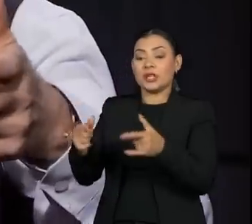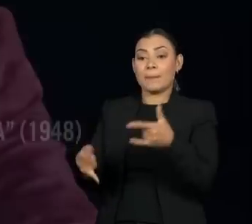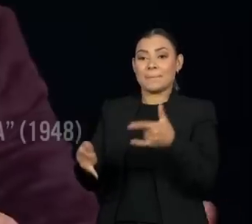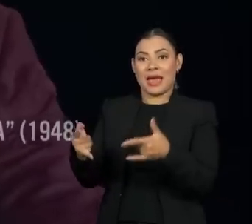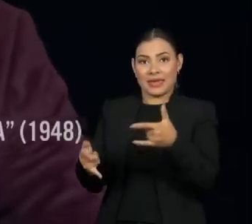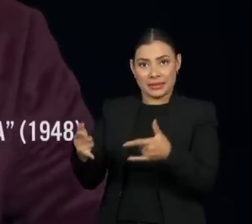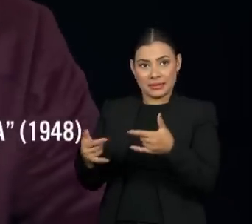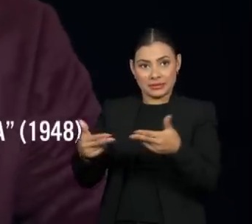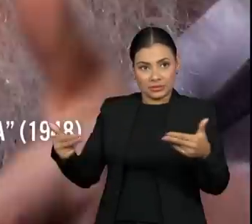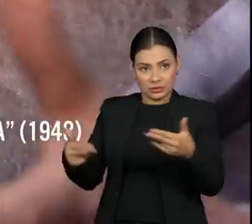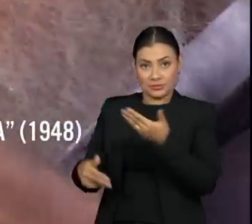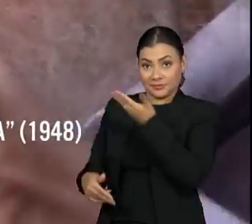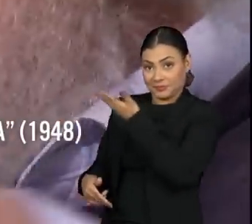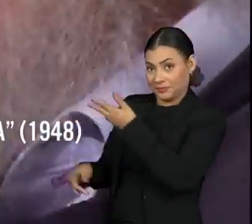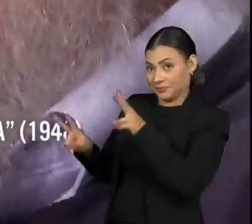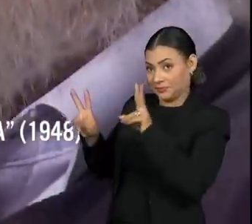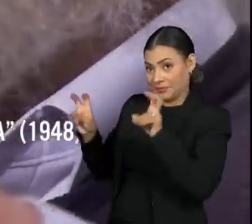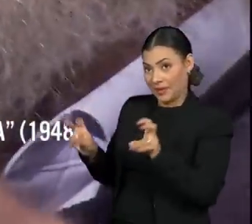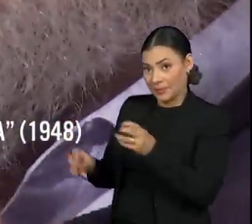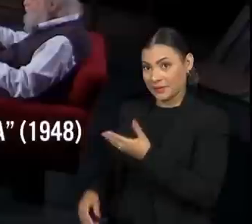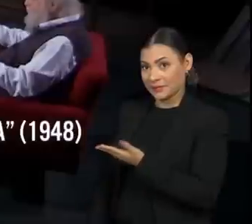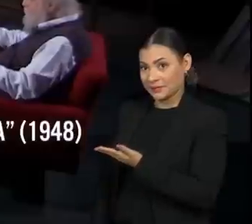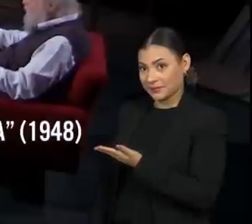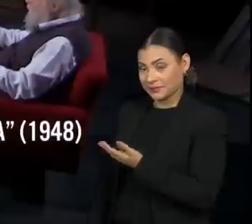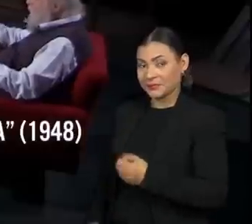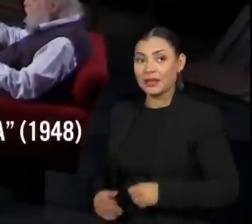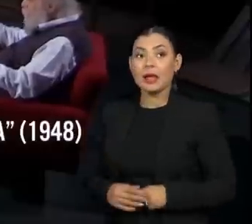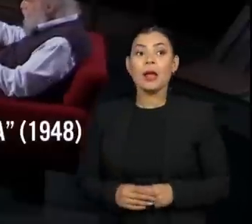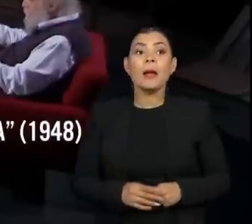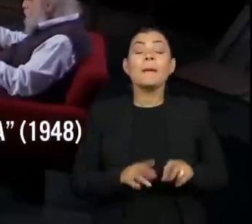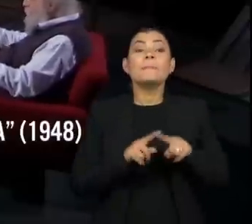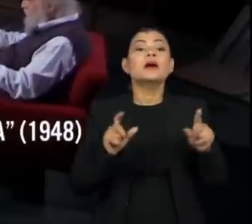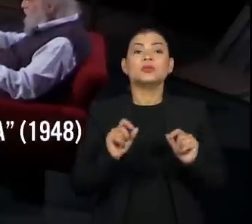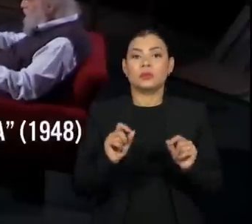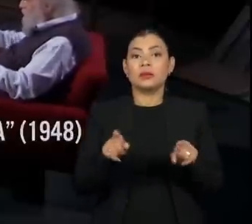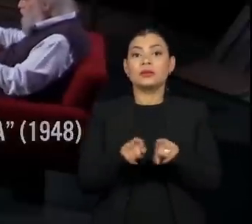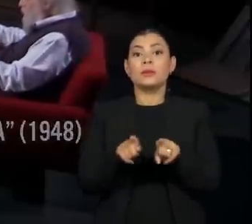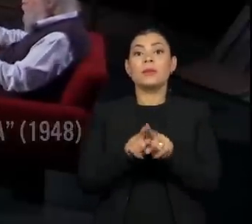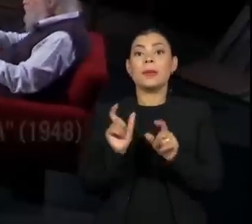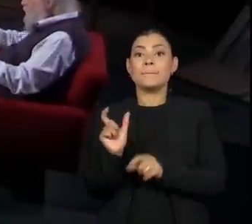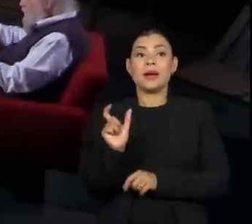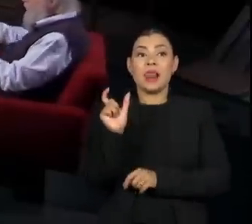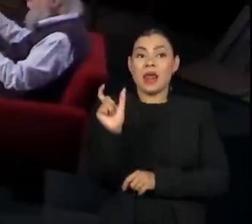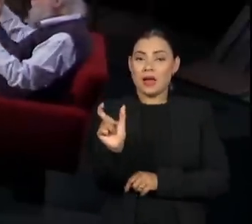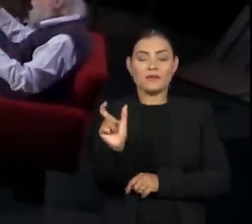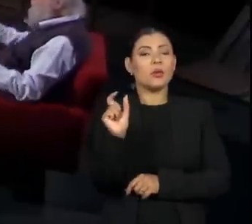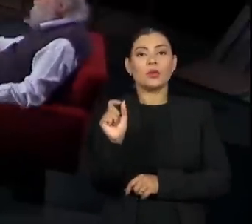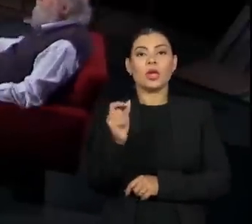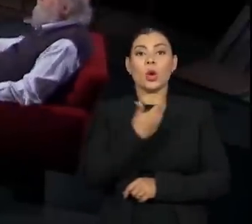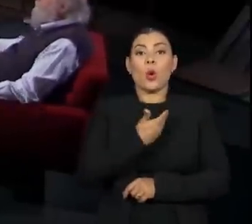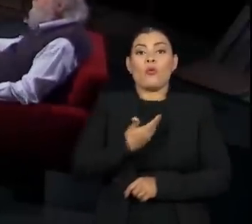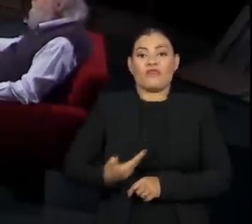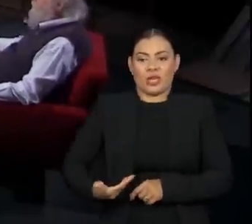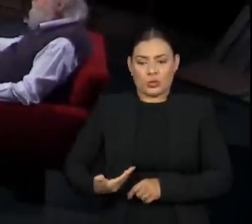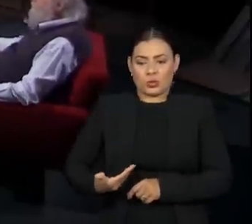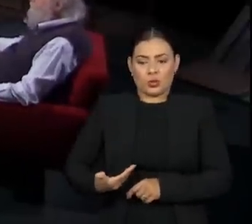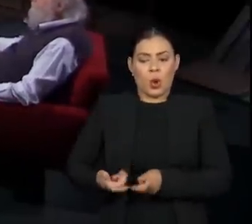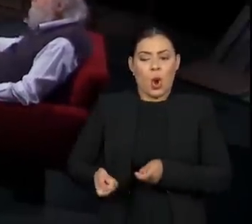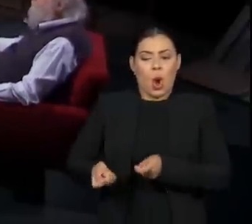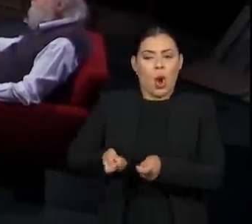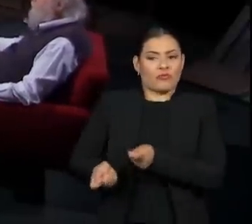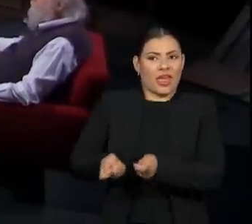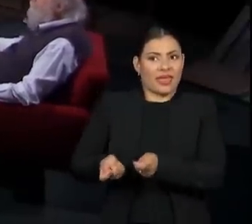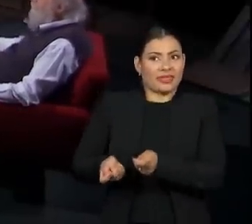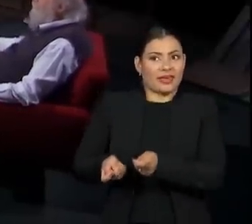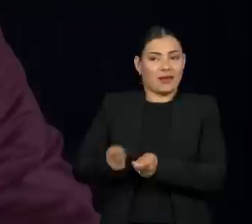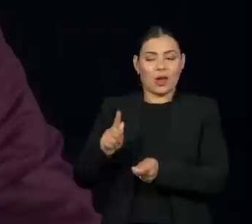sob controle é sobre controle é como você controla as coisas o cyber é governa não é uma palavra que envergover é a palavra meu Deus